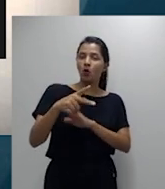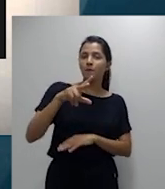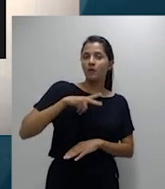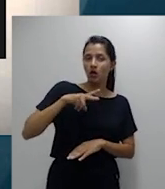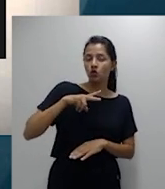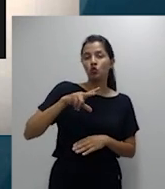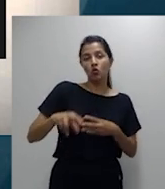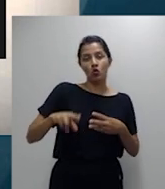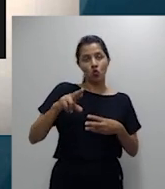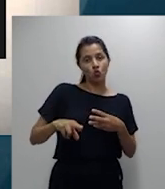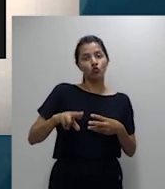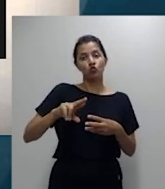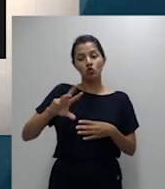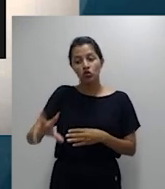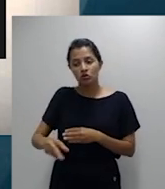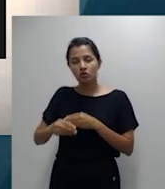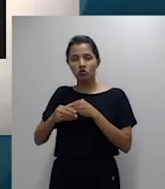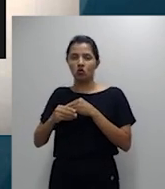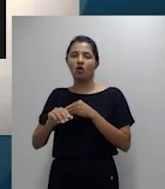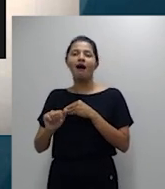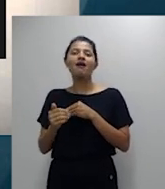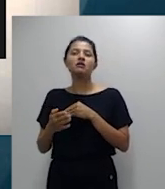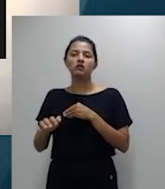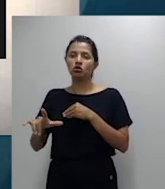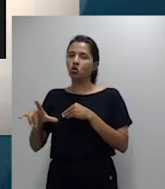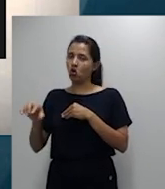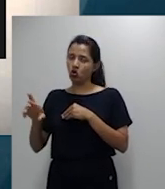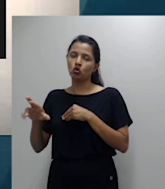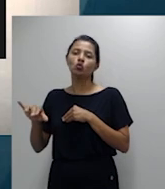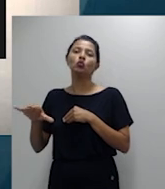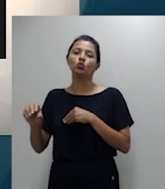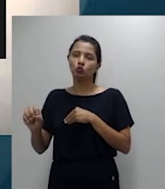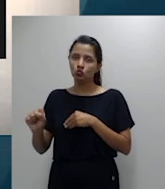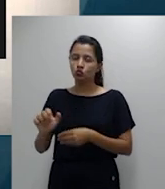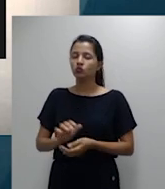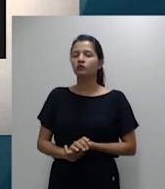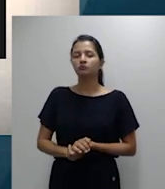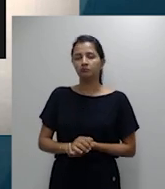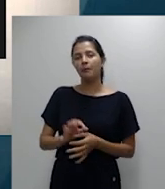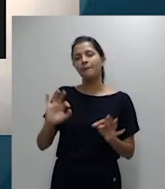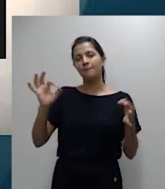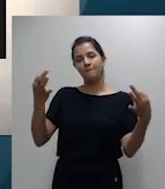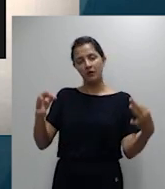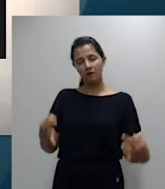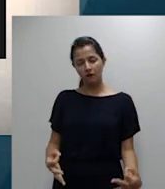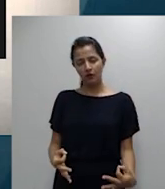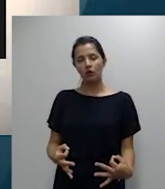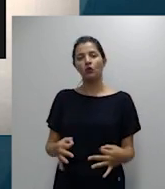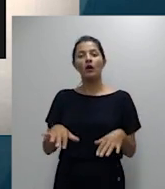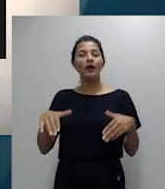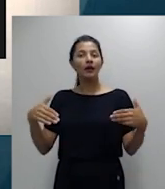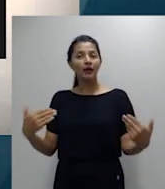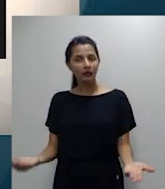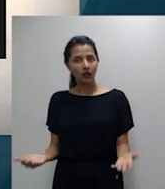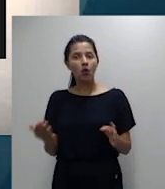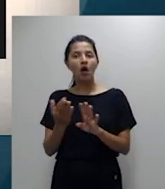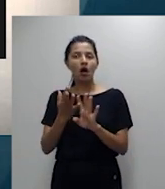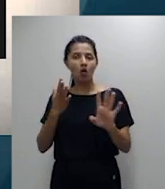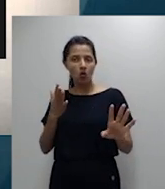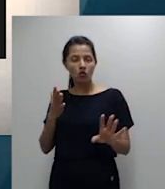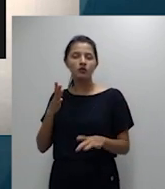acessório um sol no horário o prefeito então é a onde a